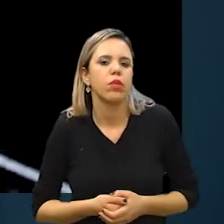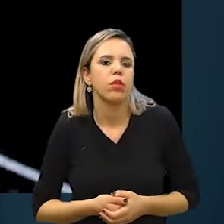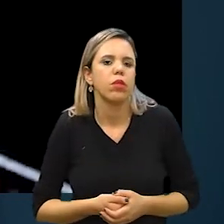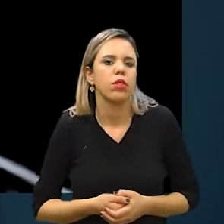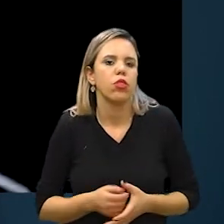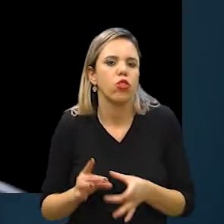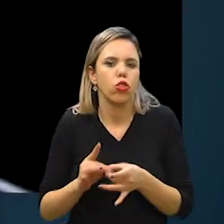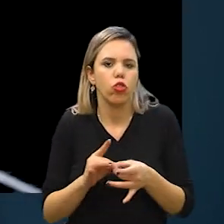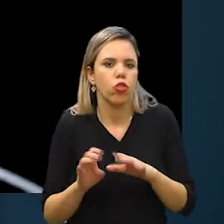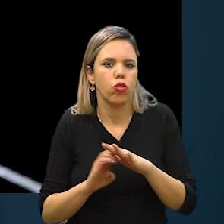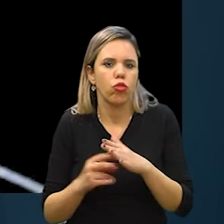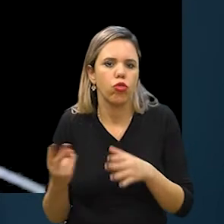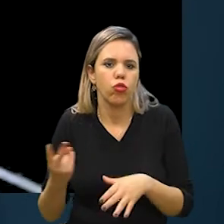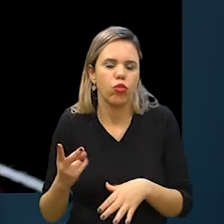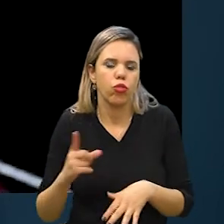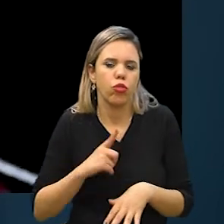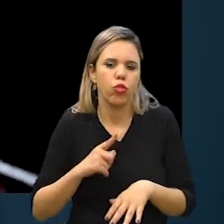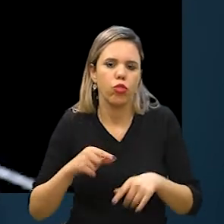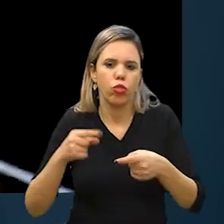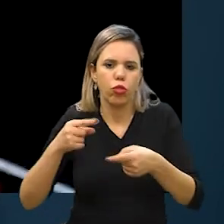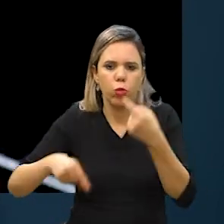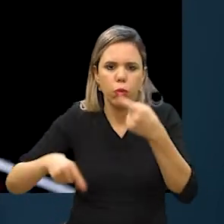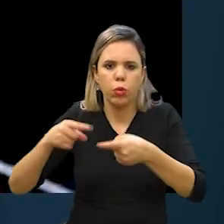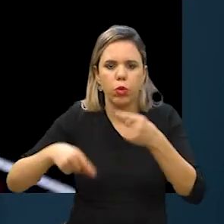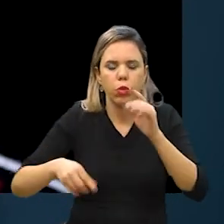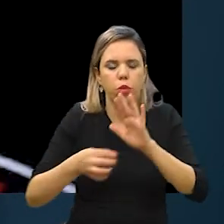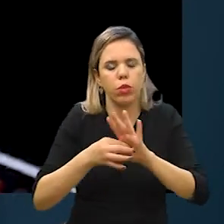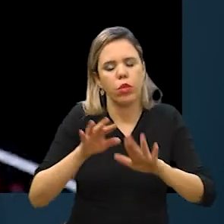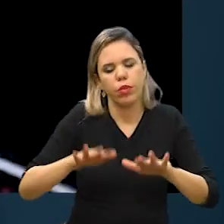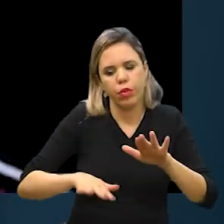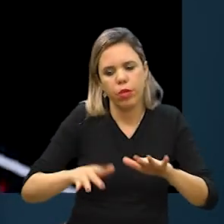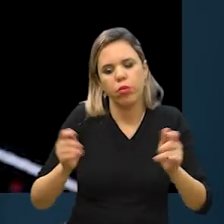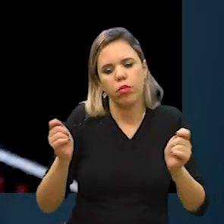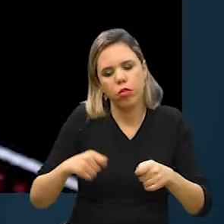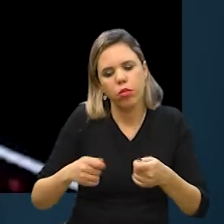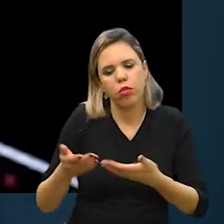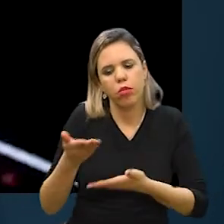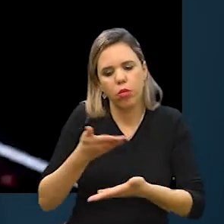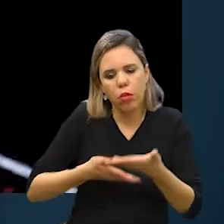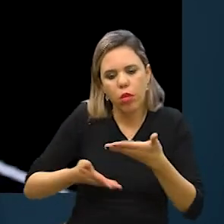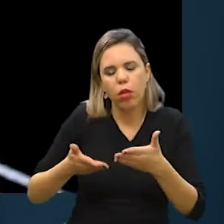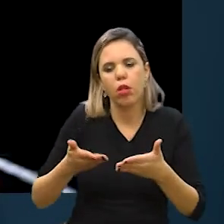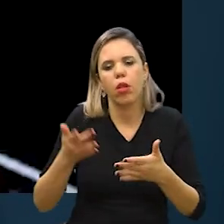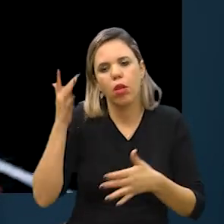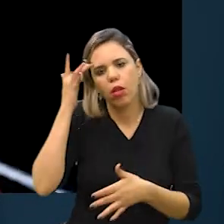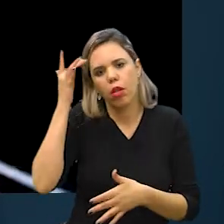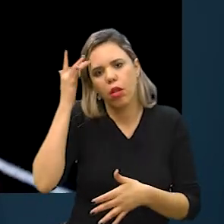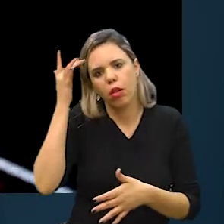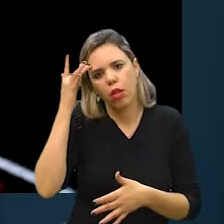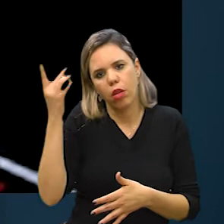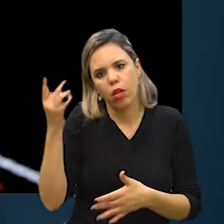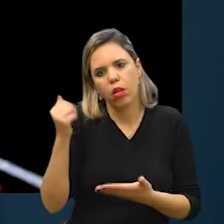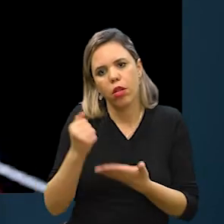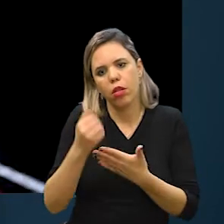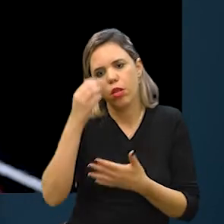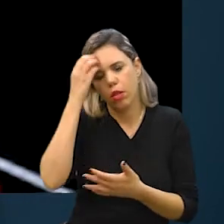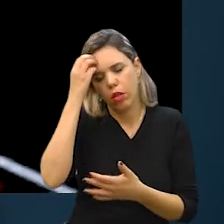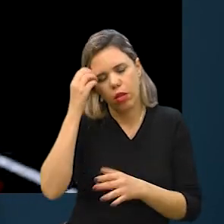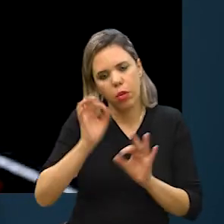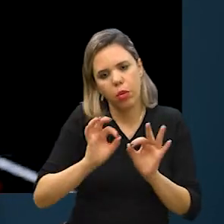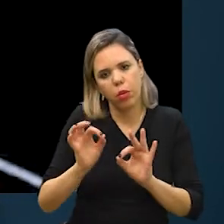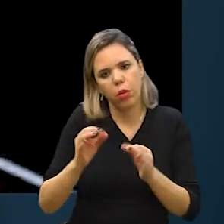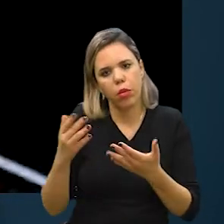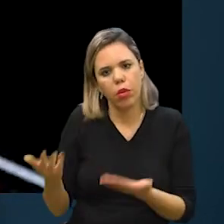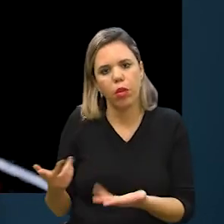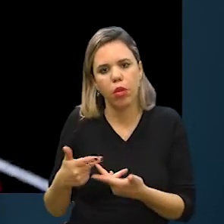como qualquer sócio, né? Existem as divergências de opinião e tal, mas como está todo mundo muito maduro, o Thales também já